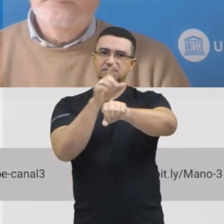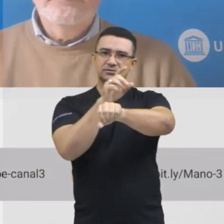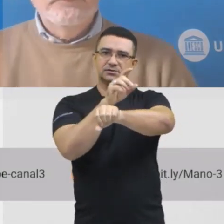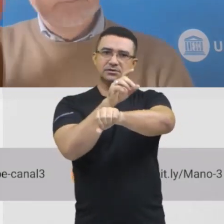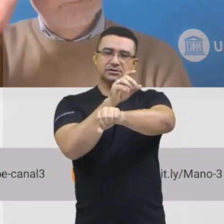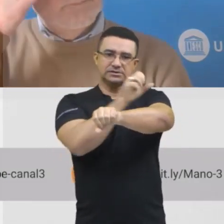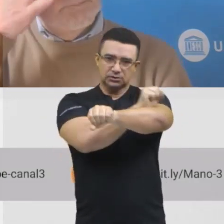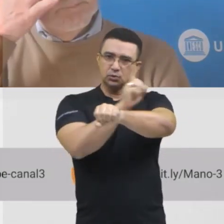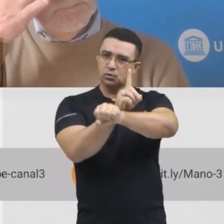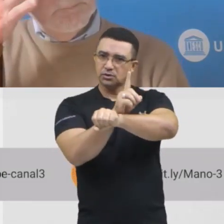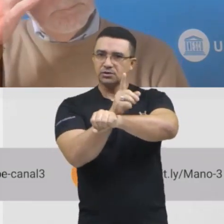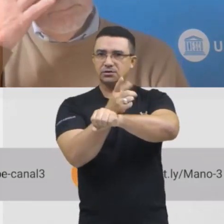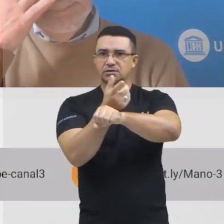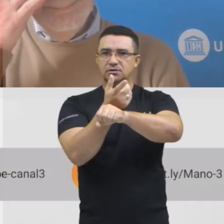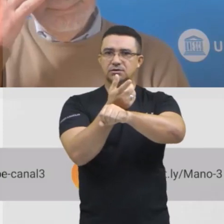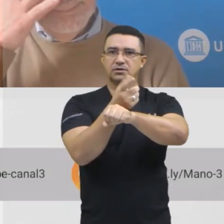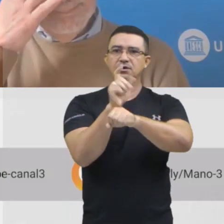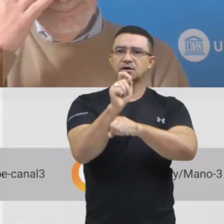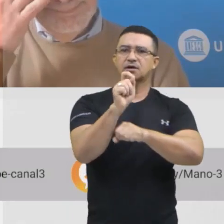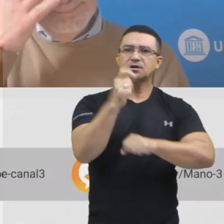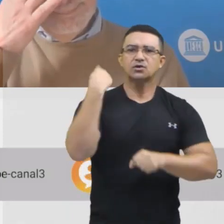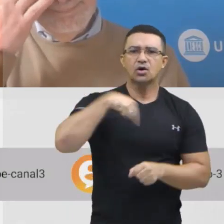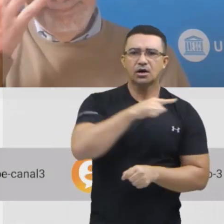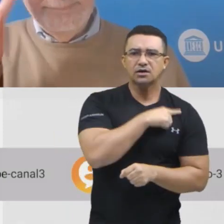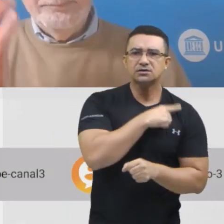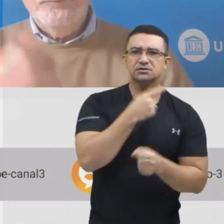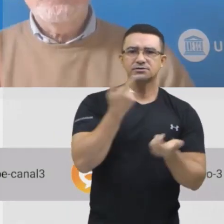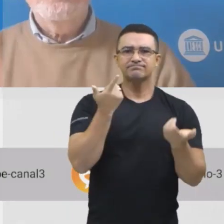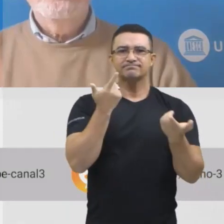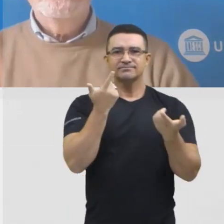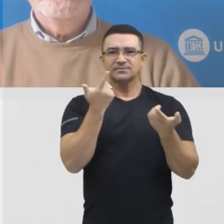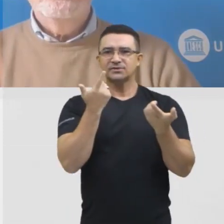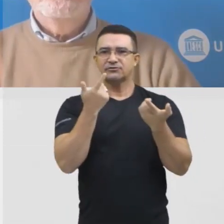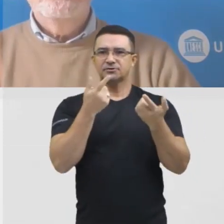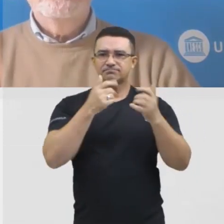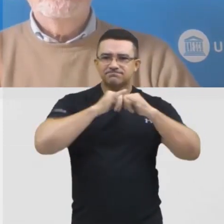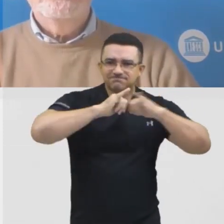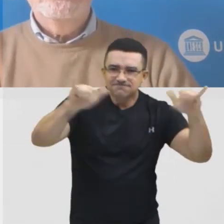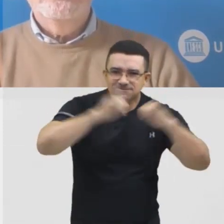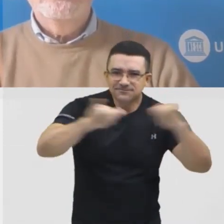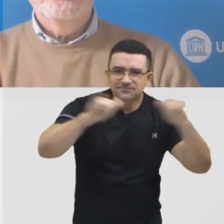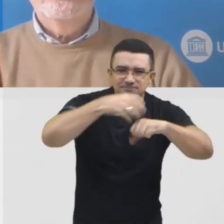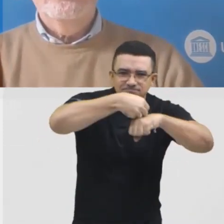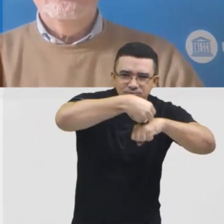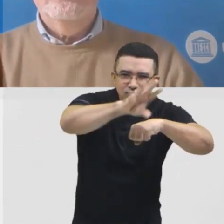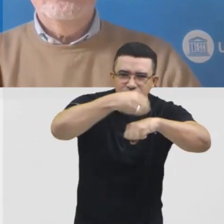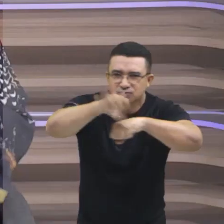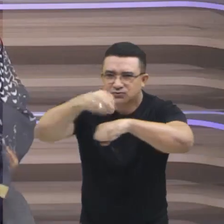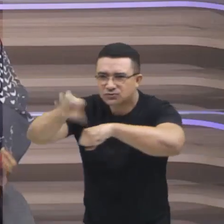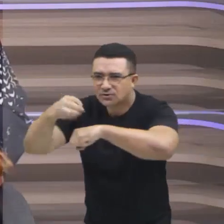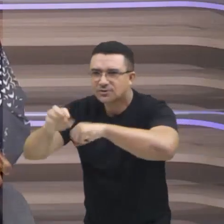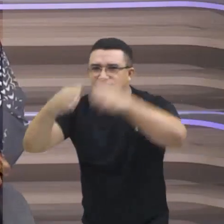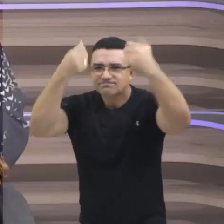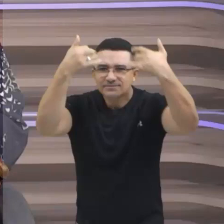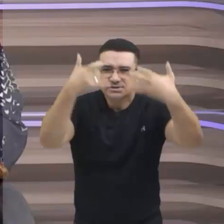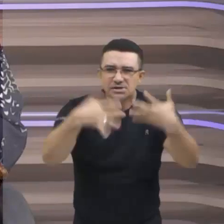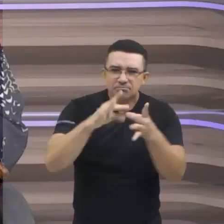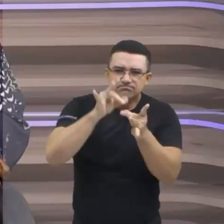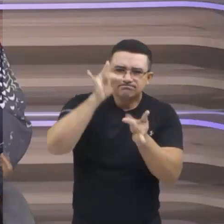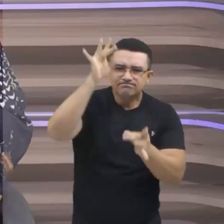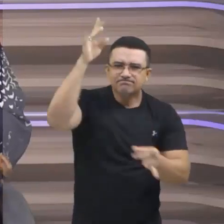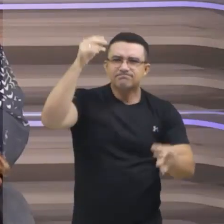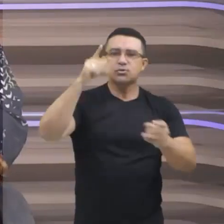da SEDUC, e que nós fomos contagiando a ideia para outros profissionais,